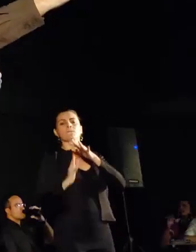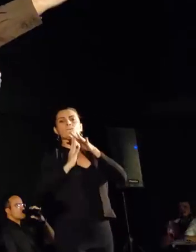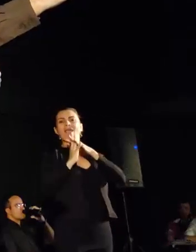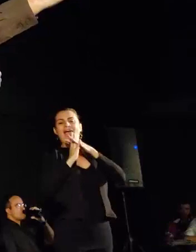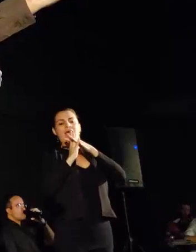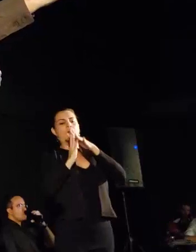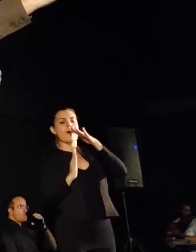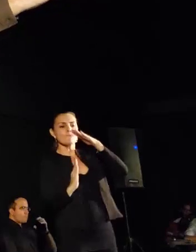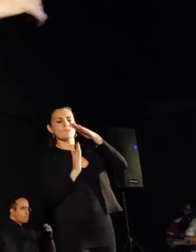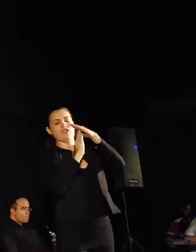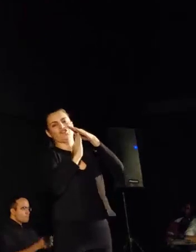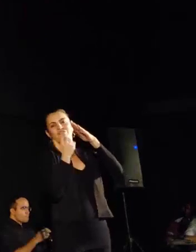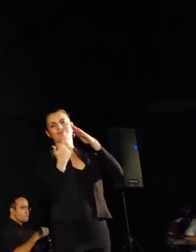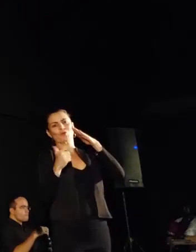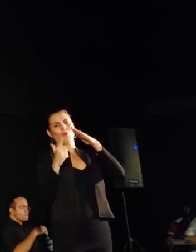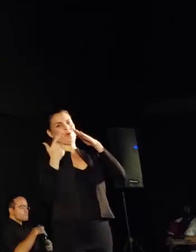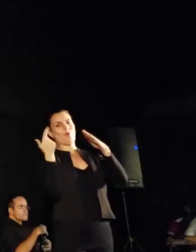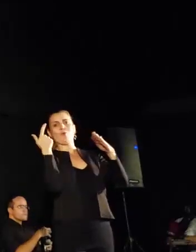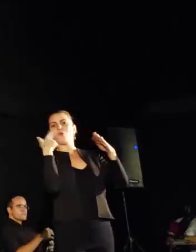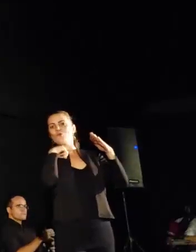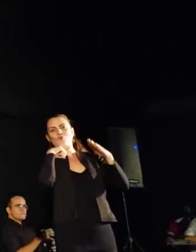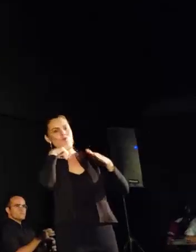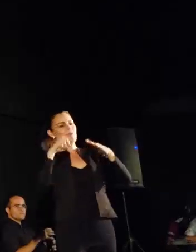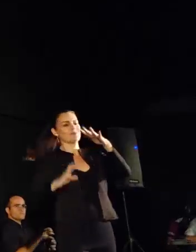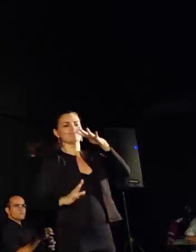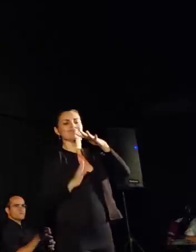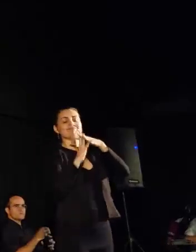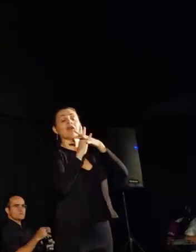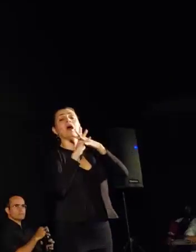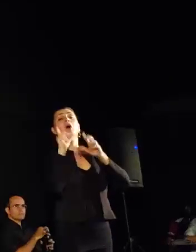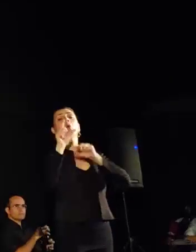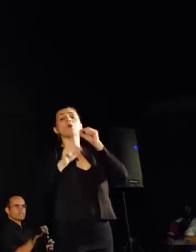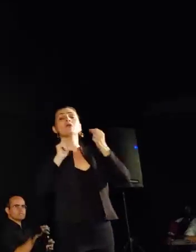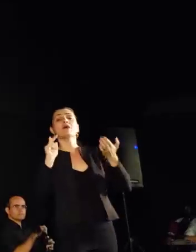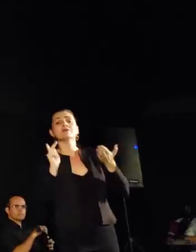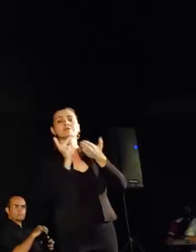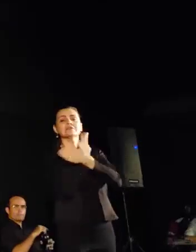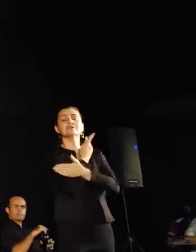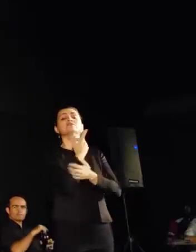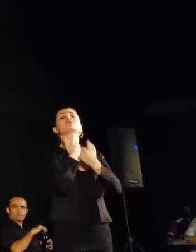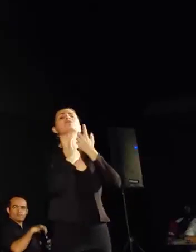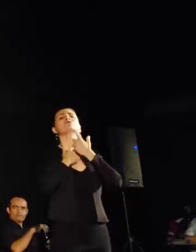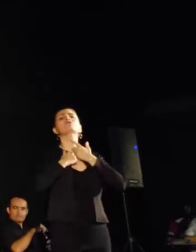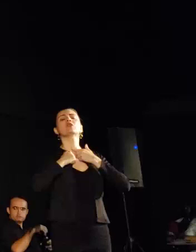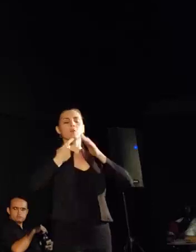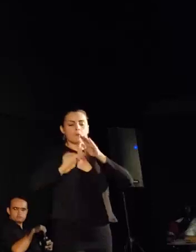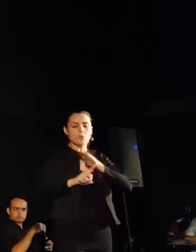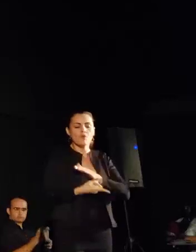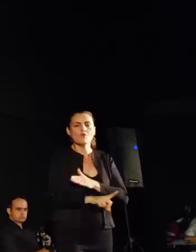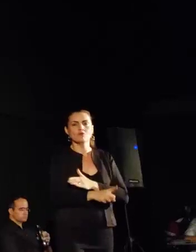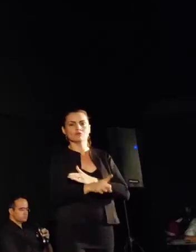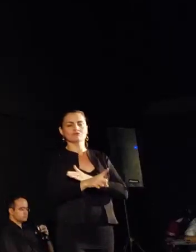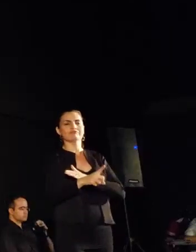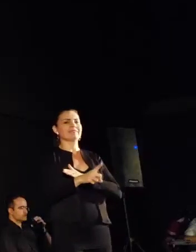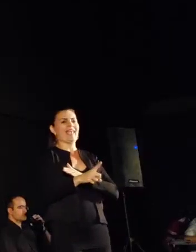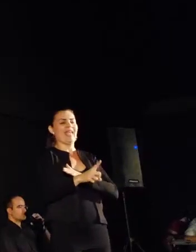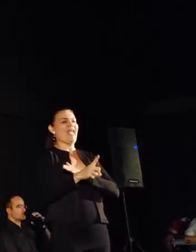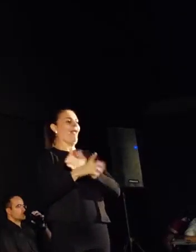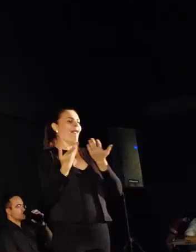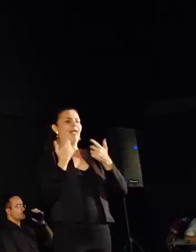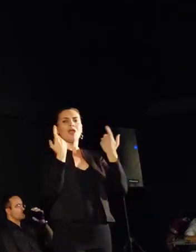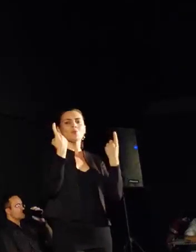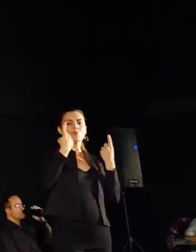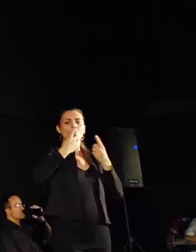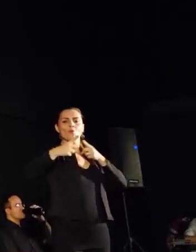avançar mais. Então o que começa a haver? Um desejo profundo anti-institucional. Um